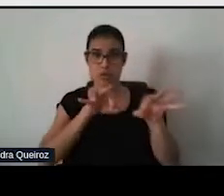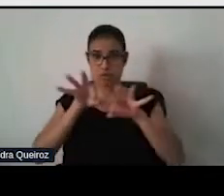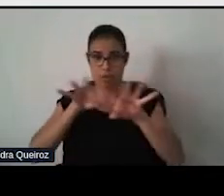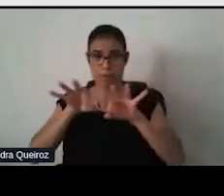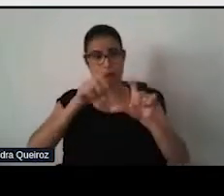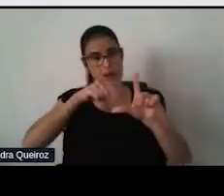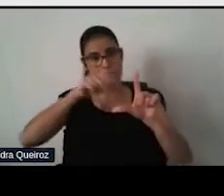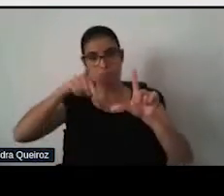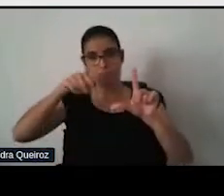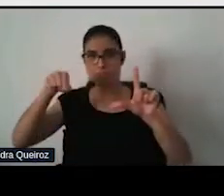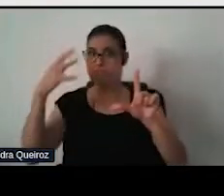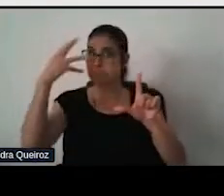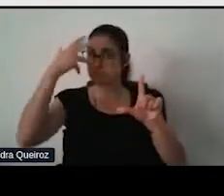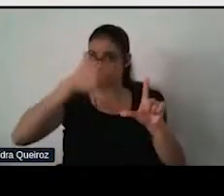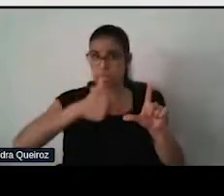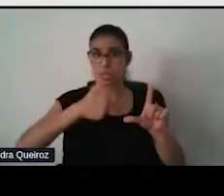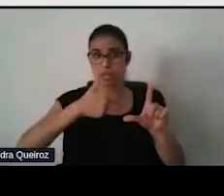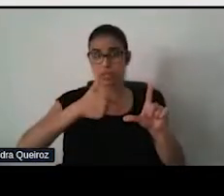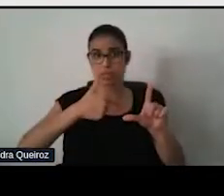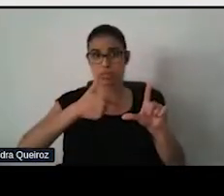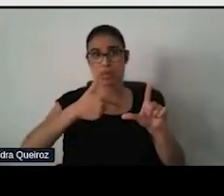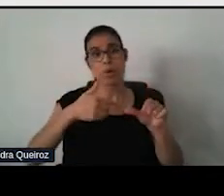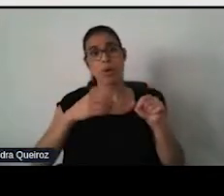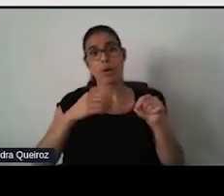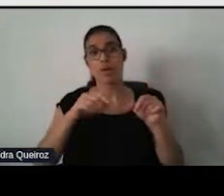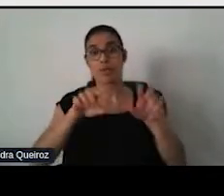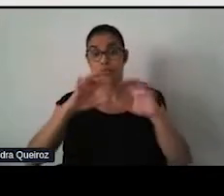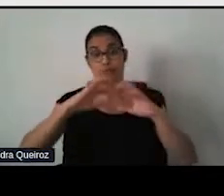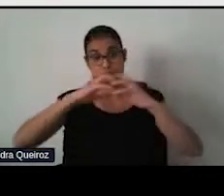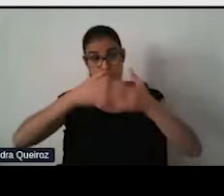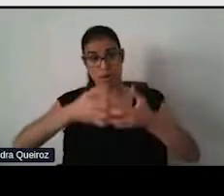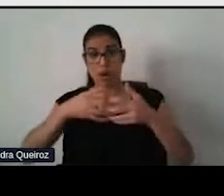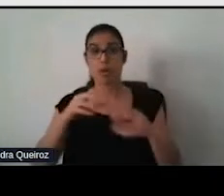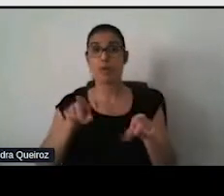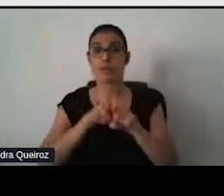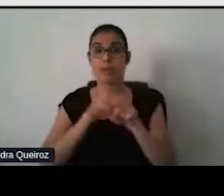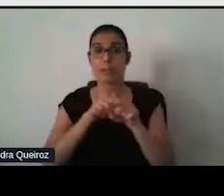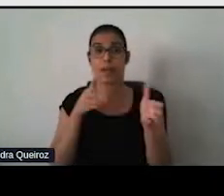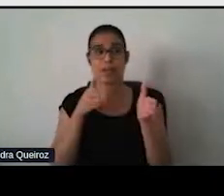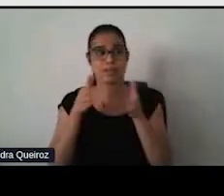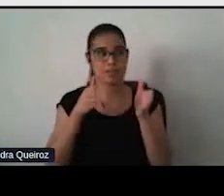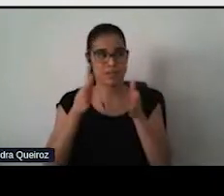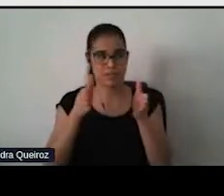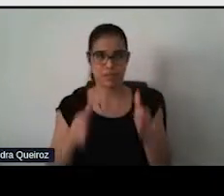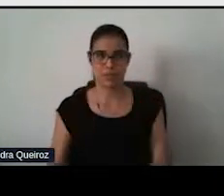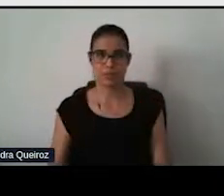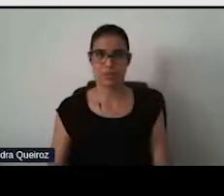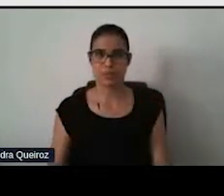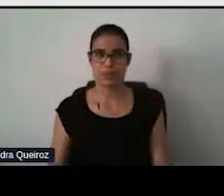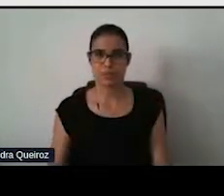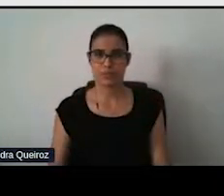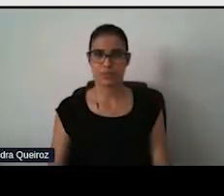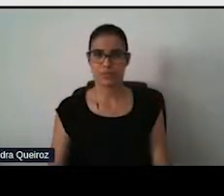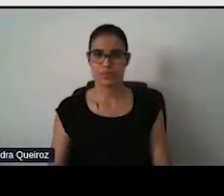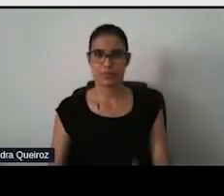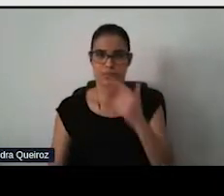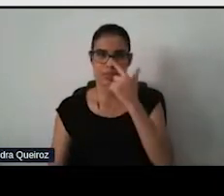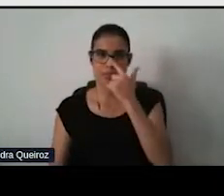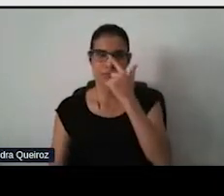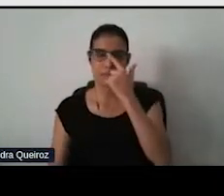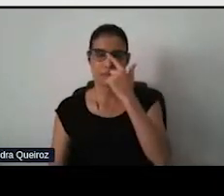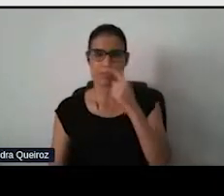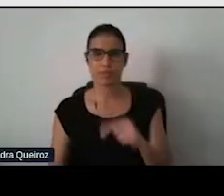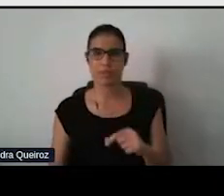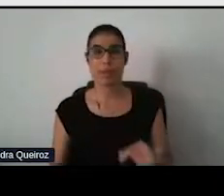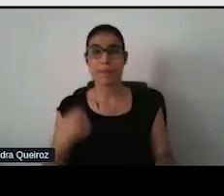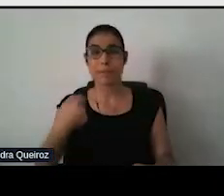seja bonito e funcional, mas que também seja acessível. A gente tem que pensar que na nossa empresa, onde a